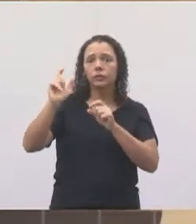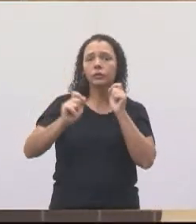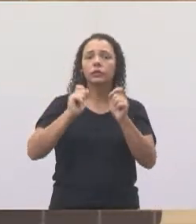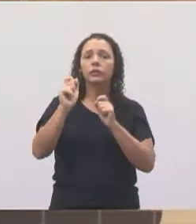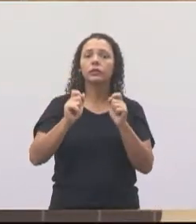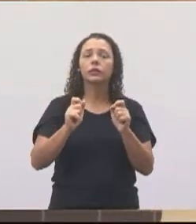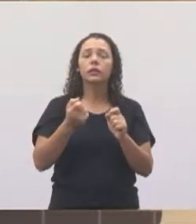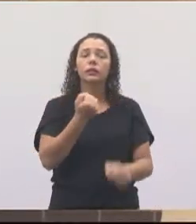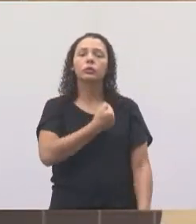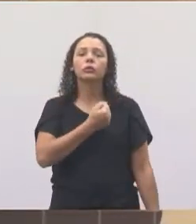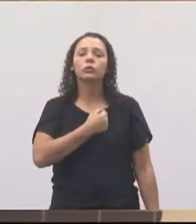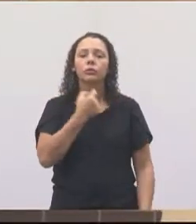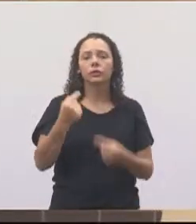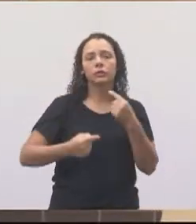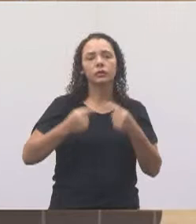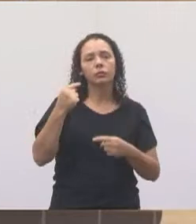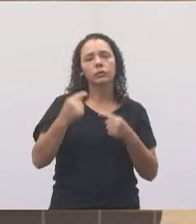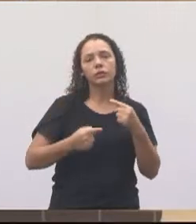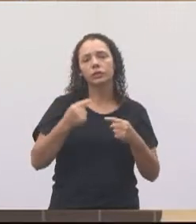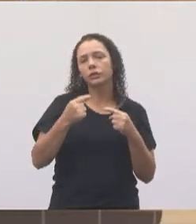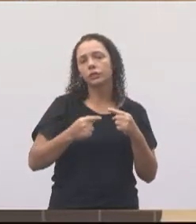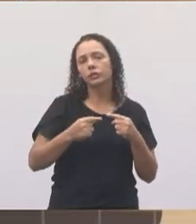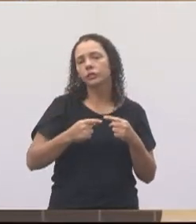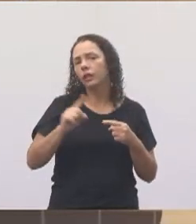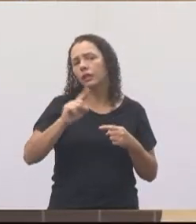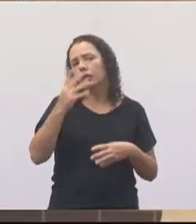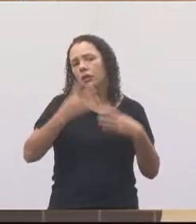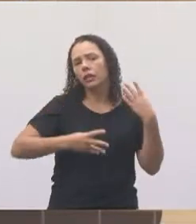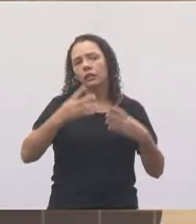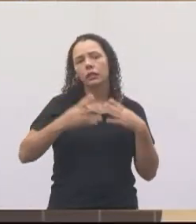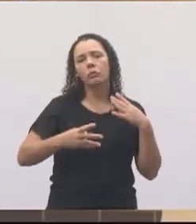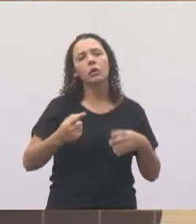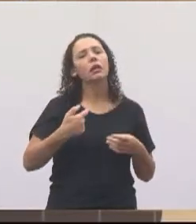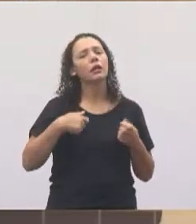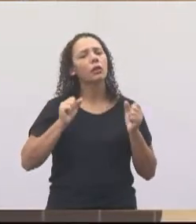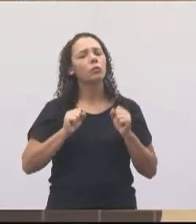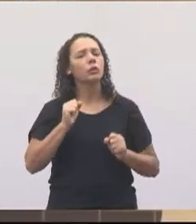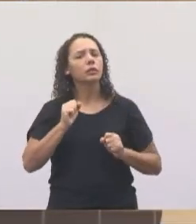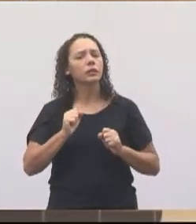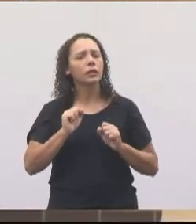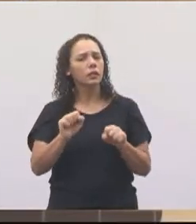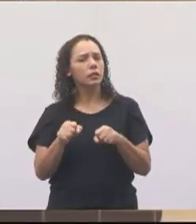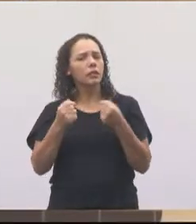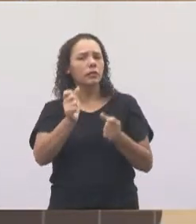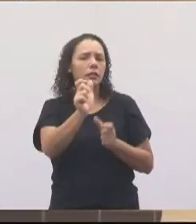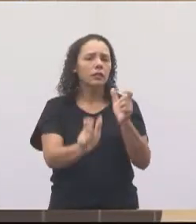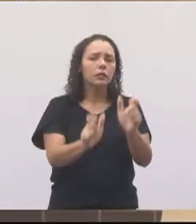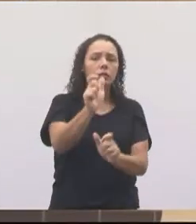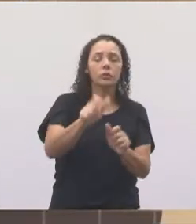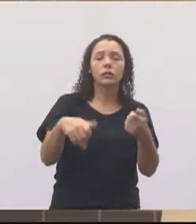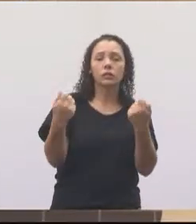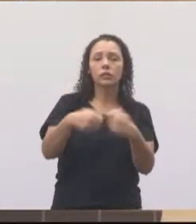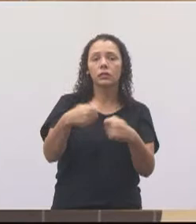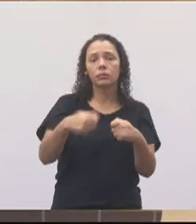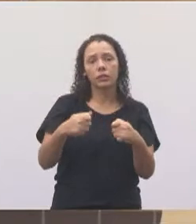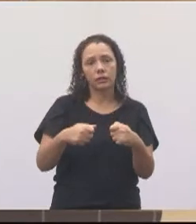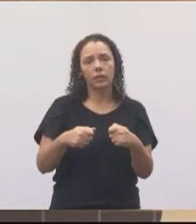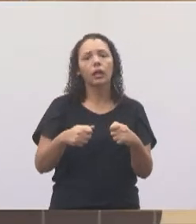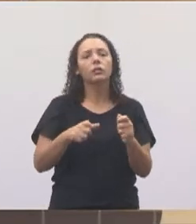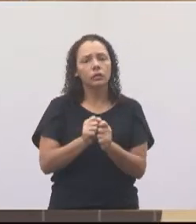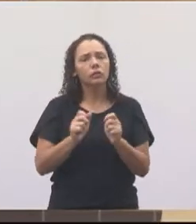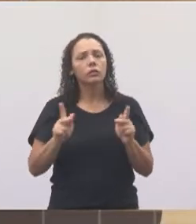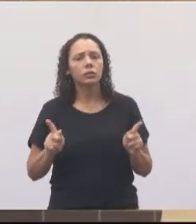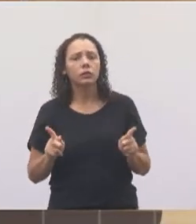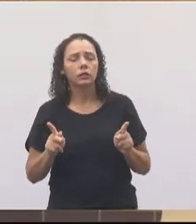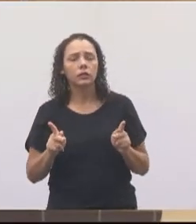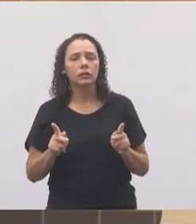na política não me retirem a sensibilidade de defender, sobretudo, aqueles que mais precisam, e nesse caso, os nossos